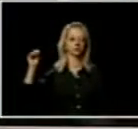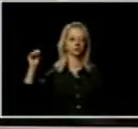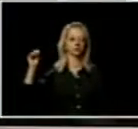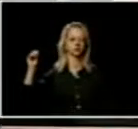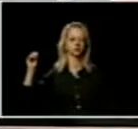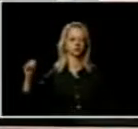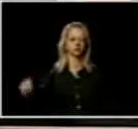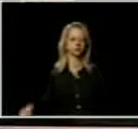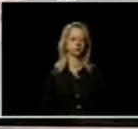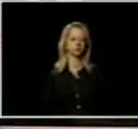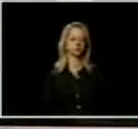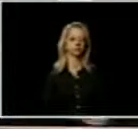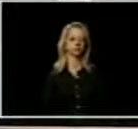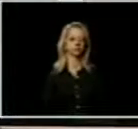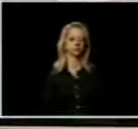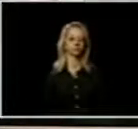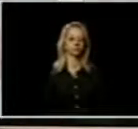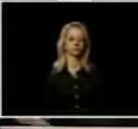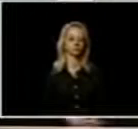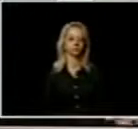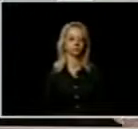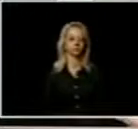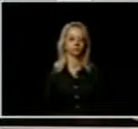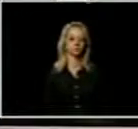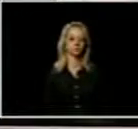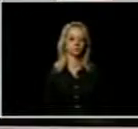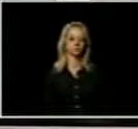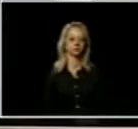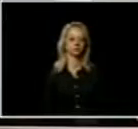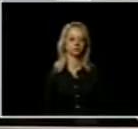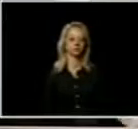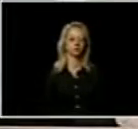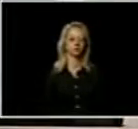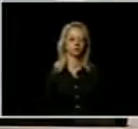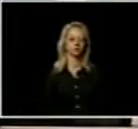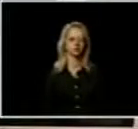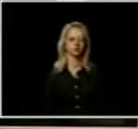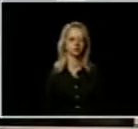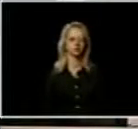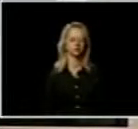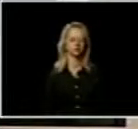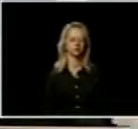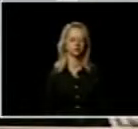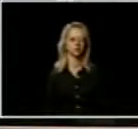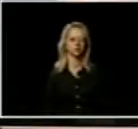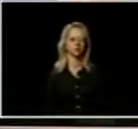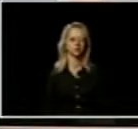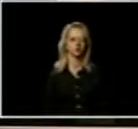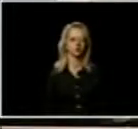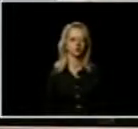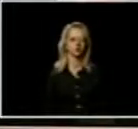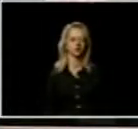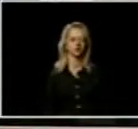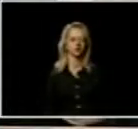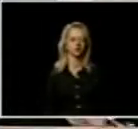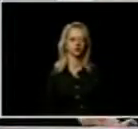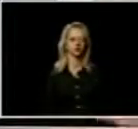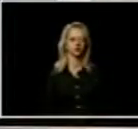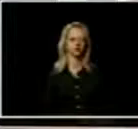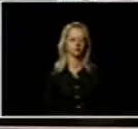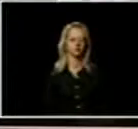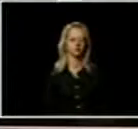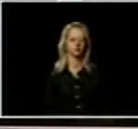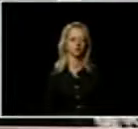organização de todas as políticas públicas relacionadas, elas estão voltadas a um plano único, um